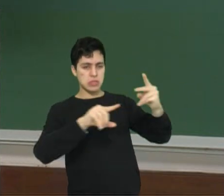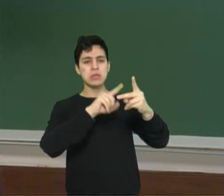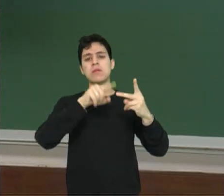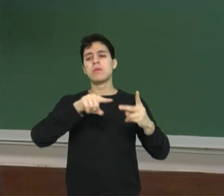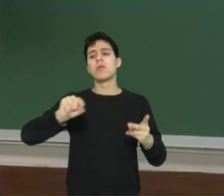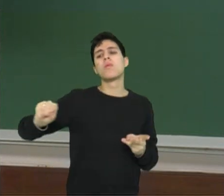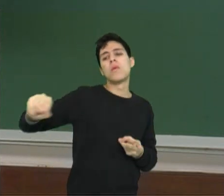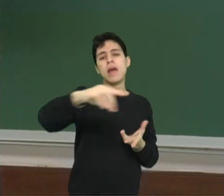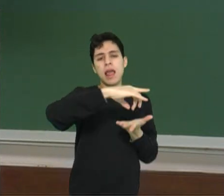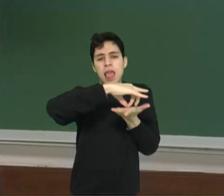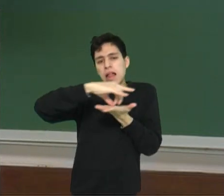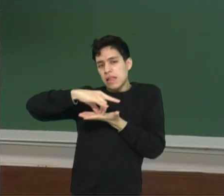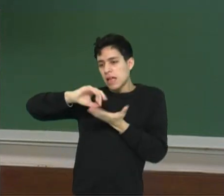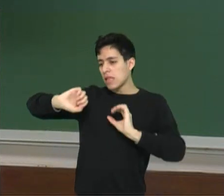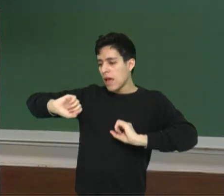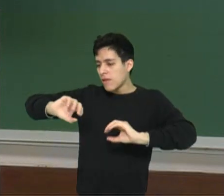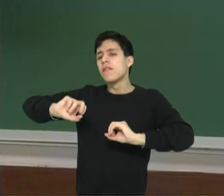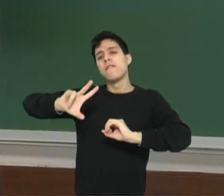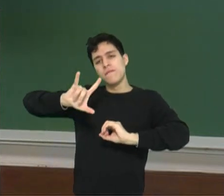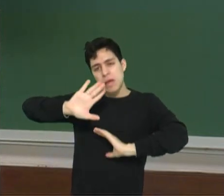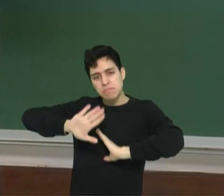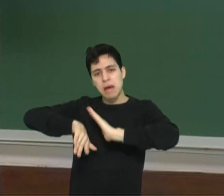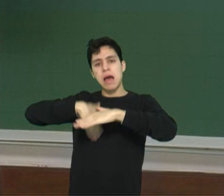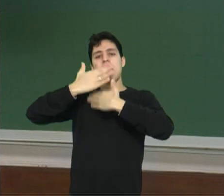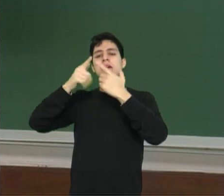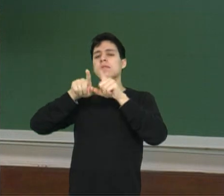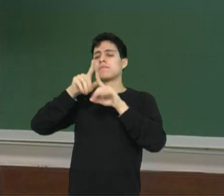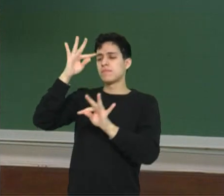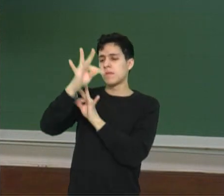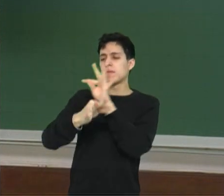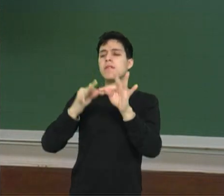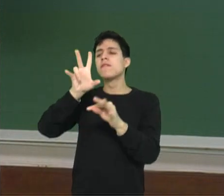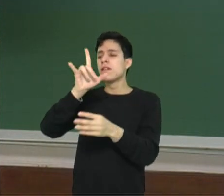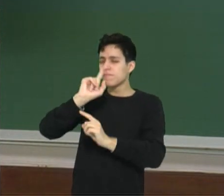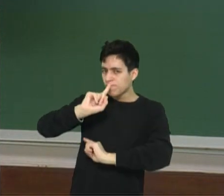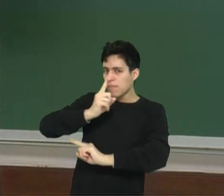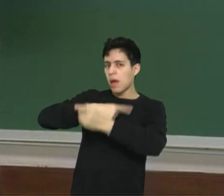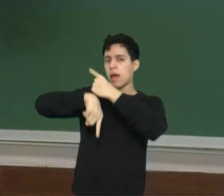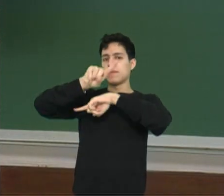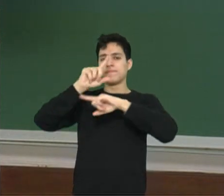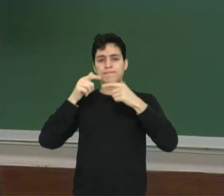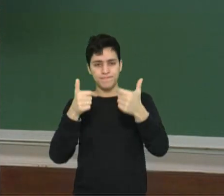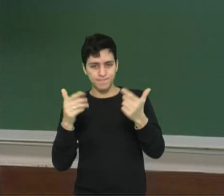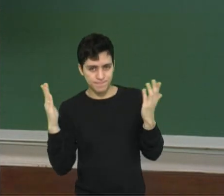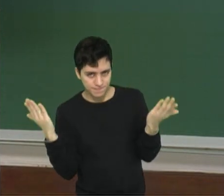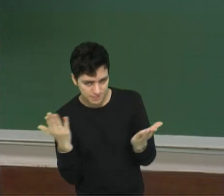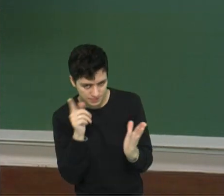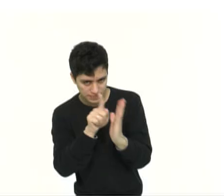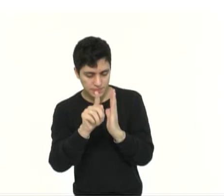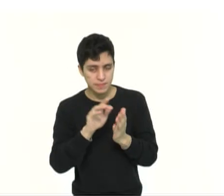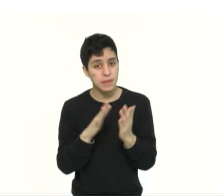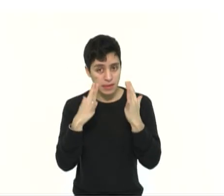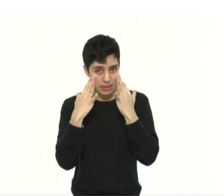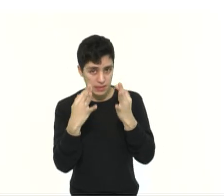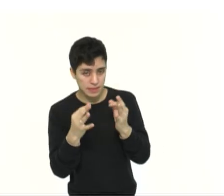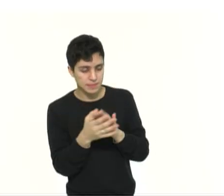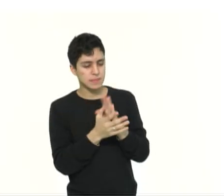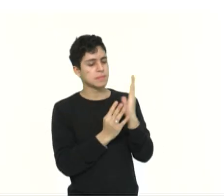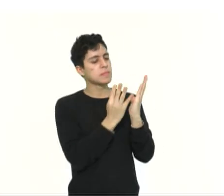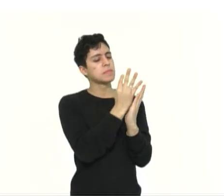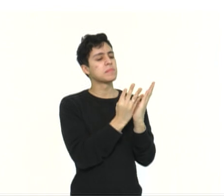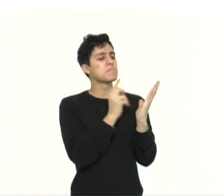doenças irão também contribuir para a erradicação de doenças como HIV e malária. Ao mesmo tempo